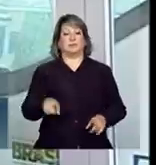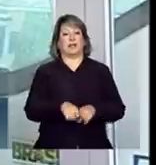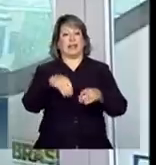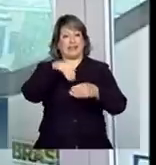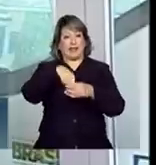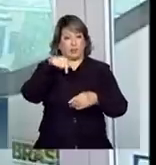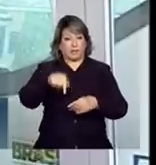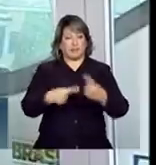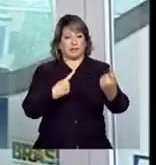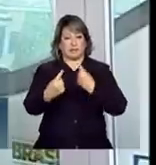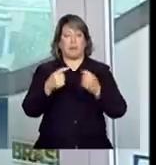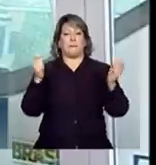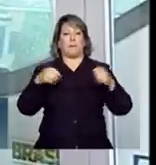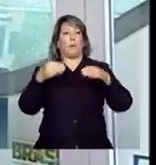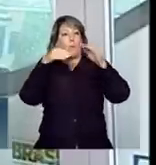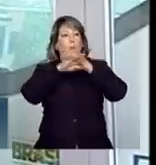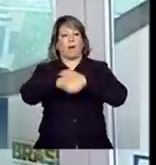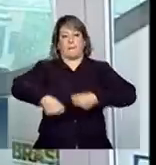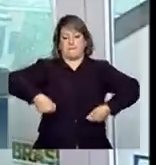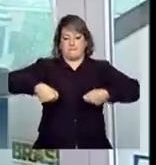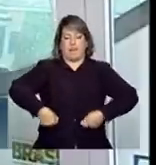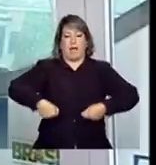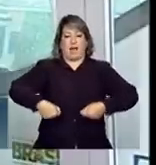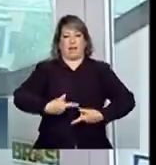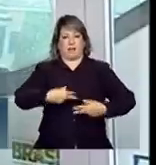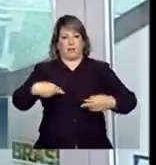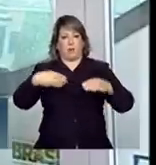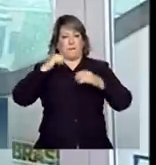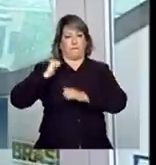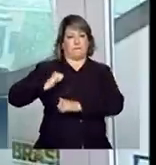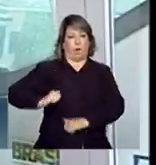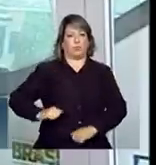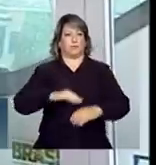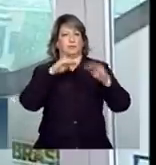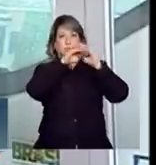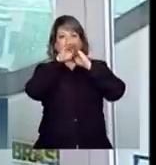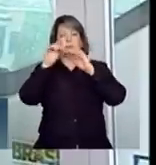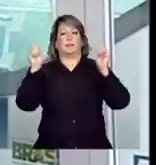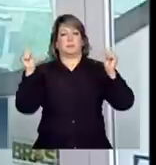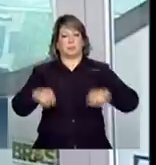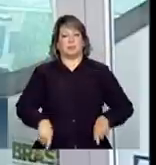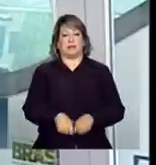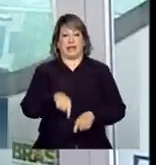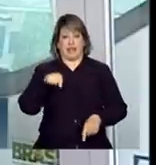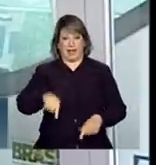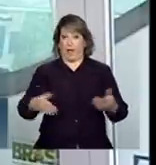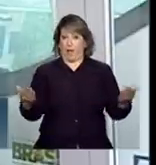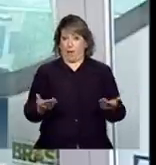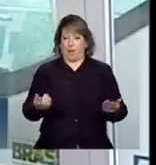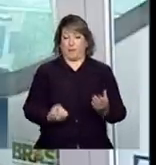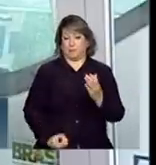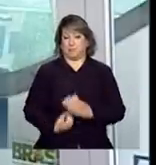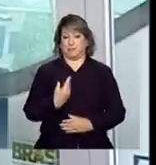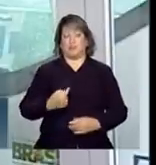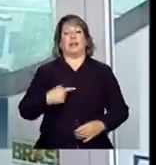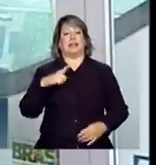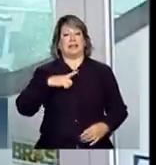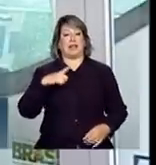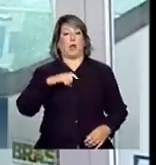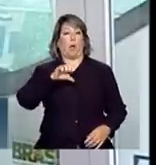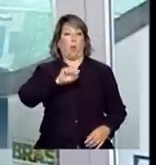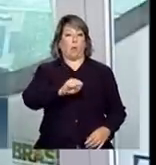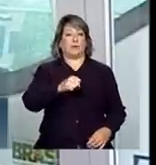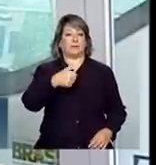para a colocação de bagagens dos viajantes. E a linha que vai ser inaugurada logo mais, ela tem